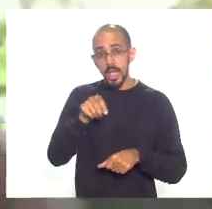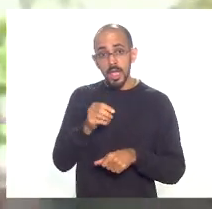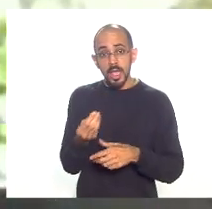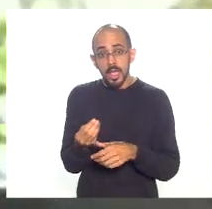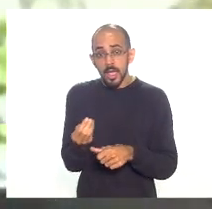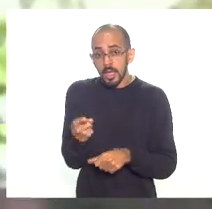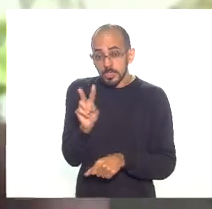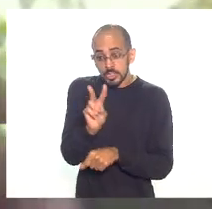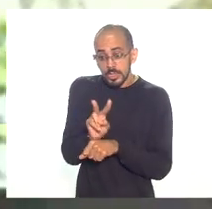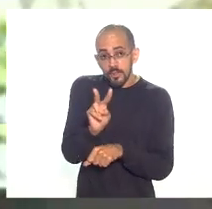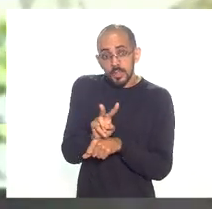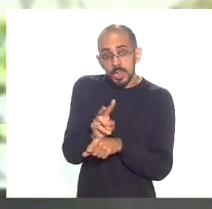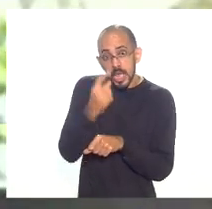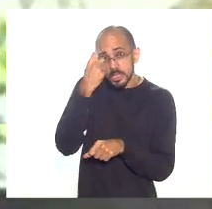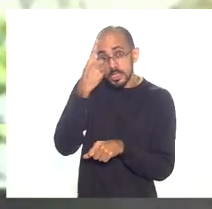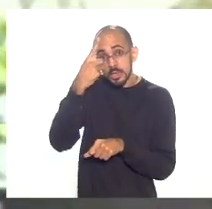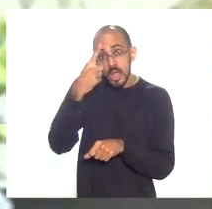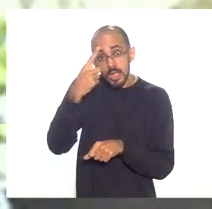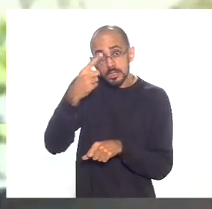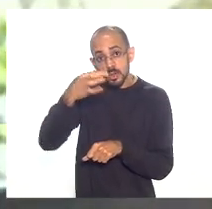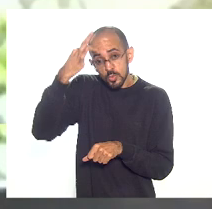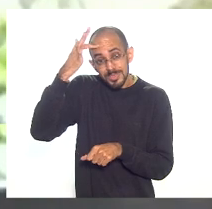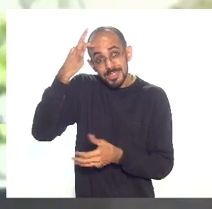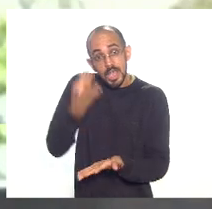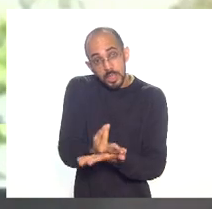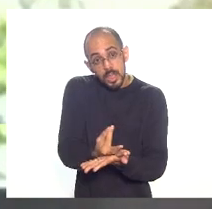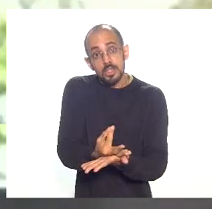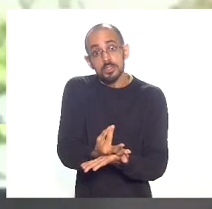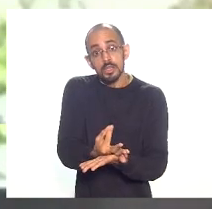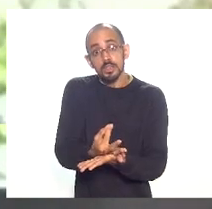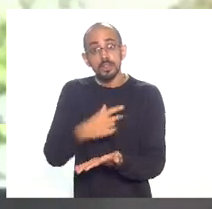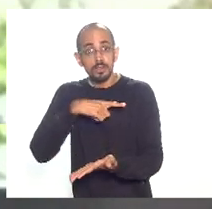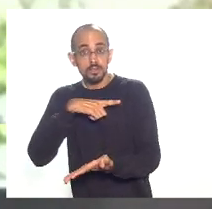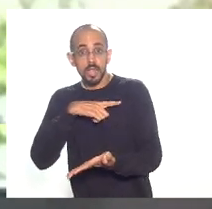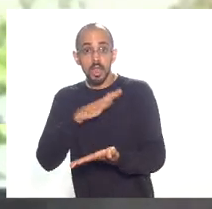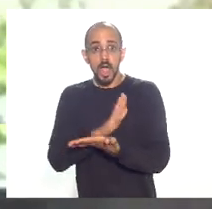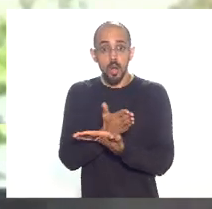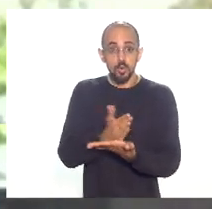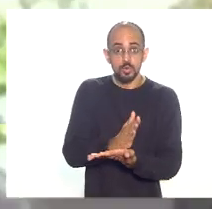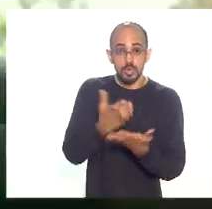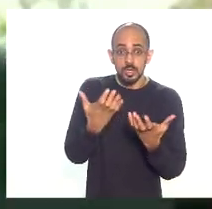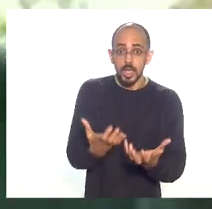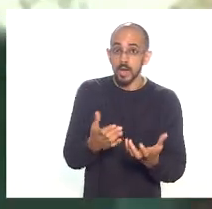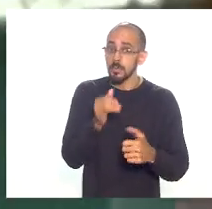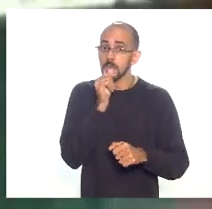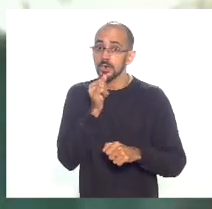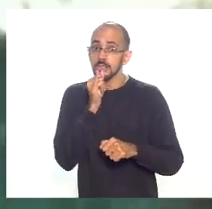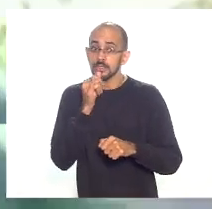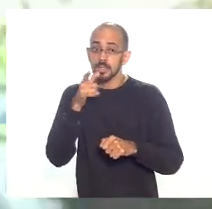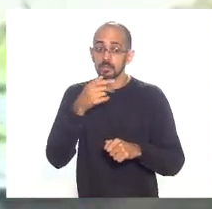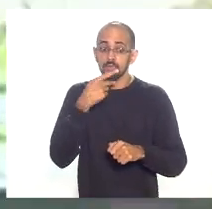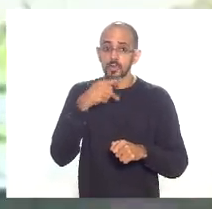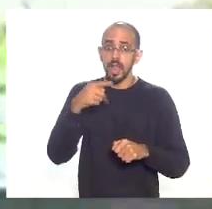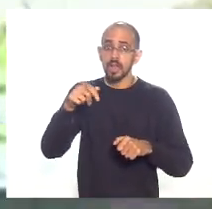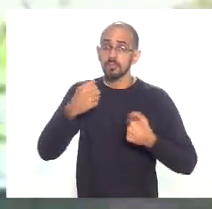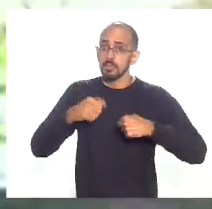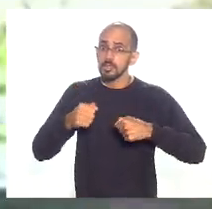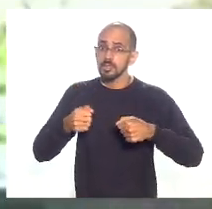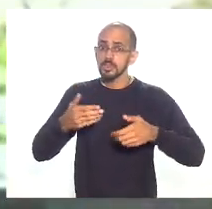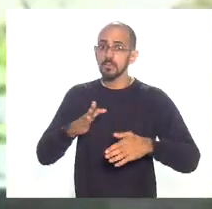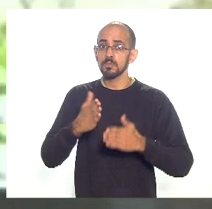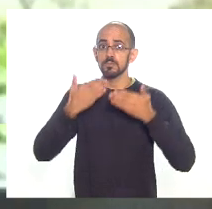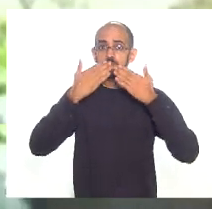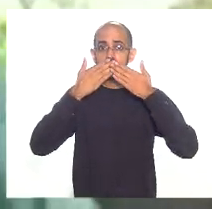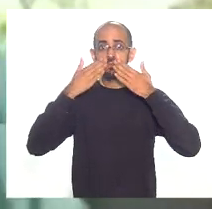ideias com convicções então tem um lado que quer defender por exemplo a mordaça dentro